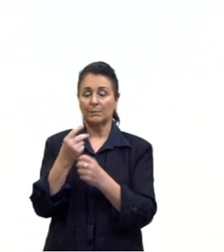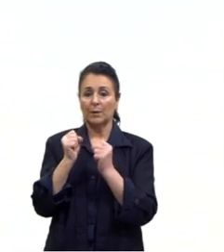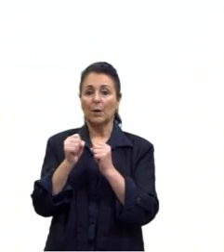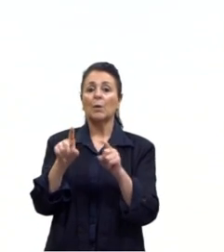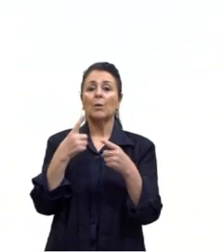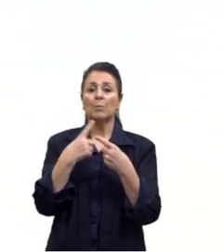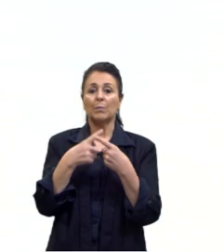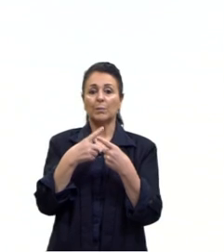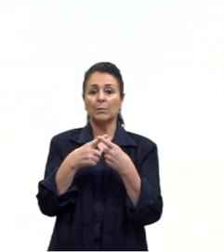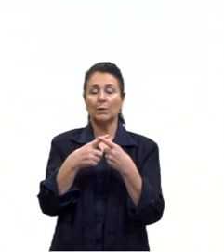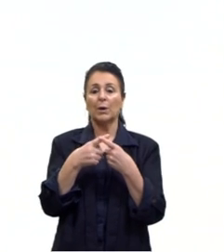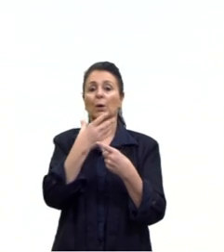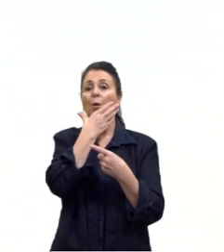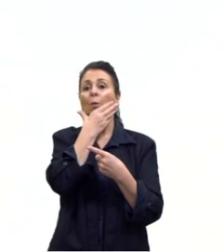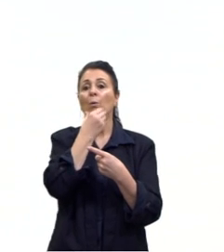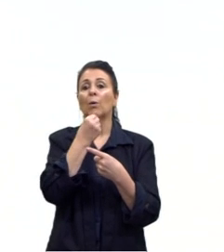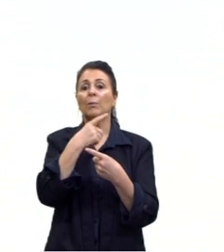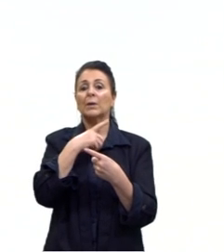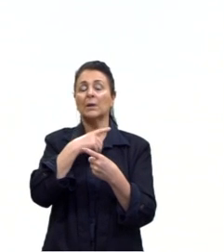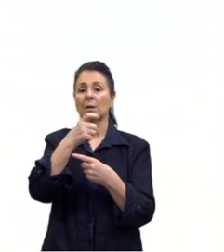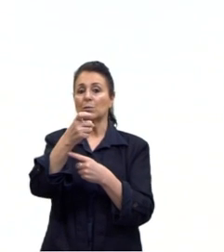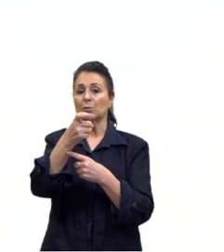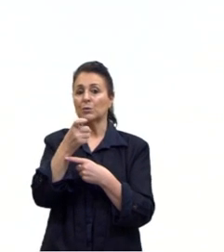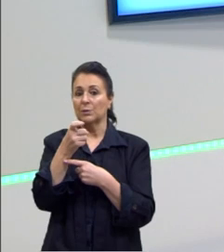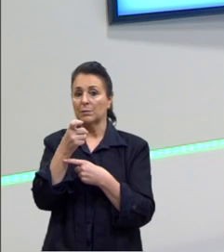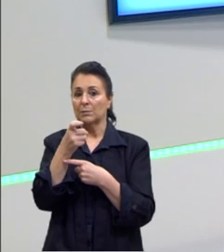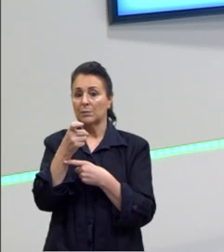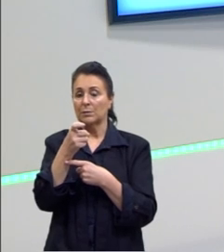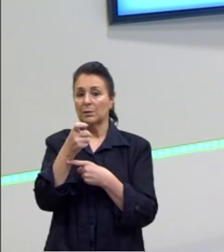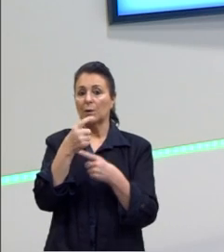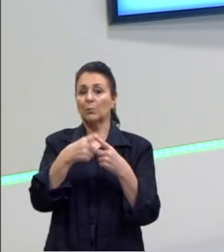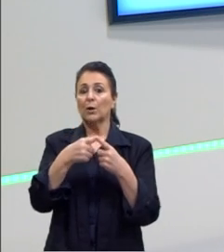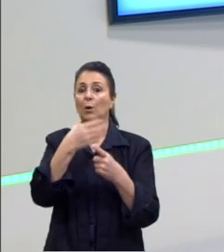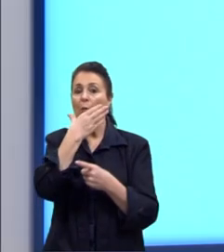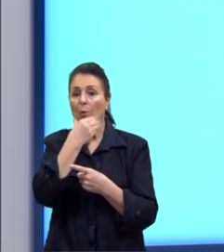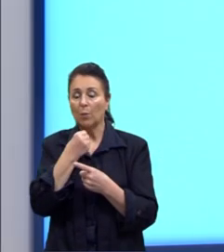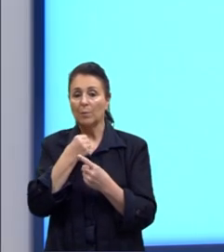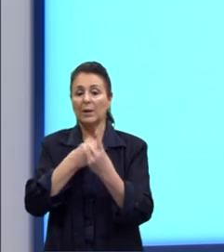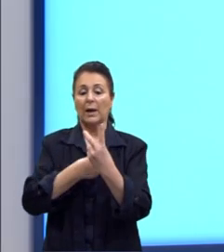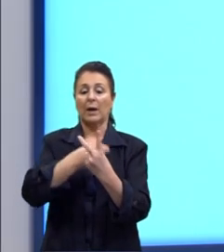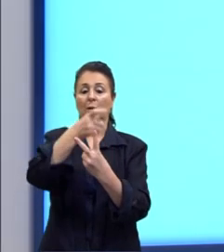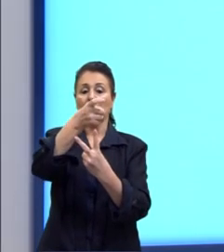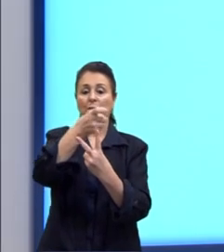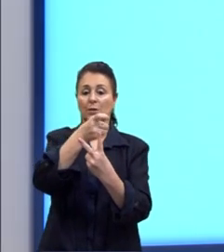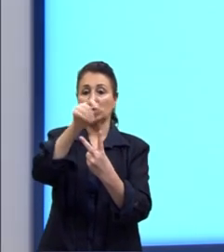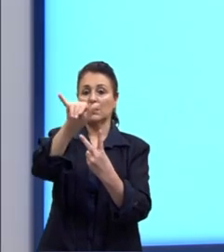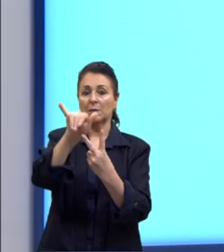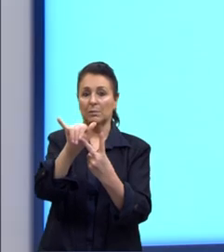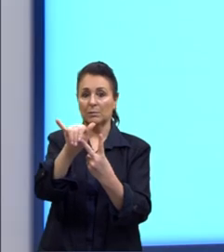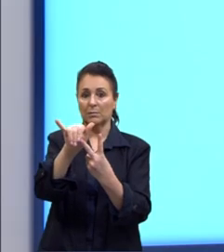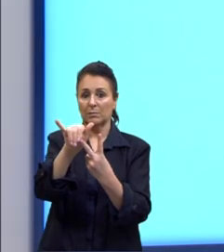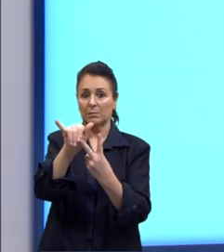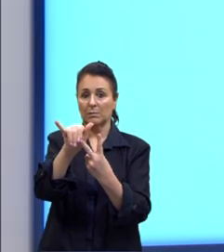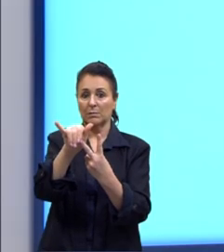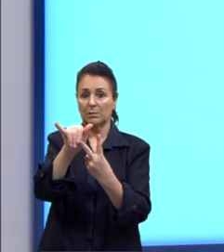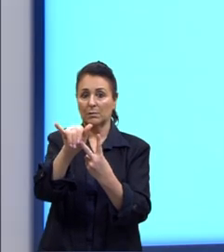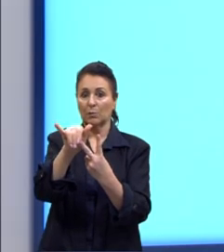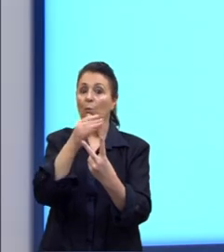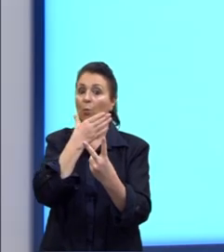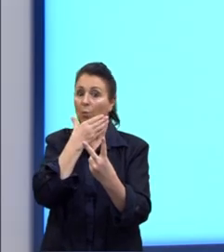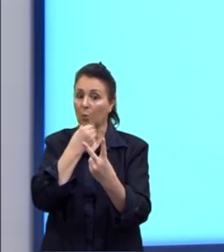porque o homem tem X Ele é XY ele tem um xizinho só mas ele tem x